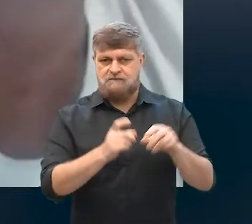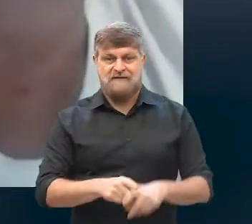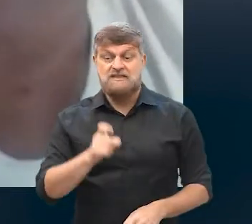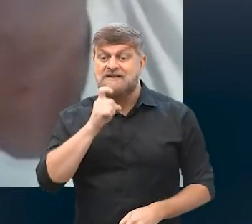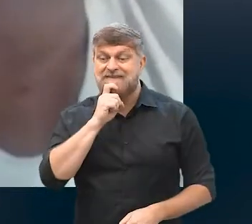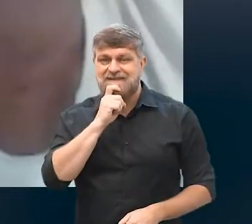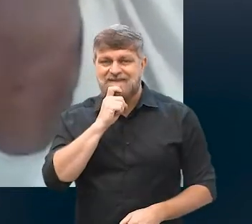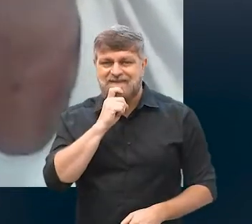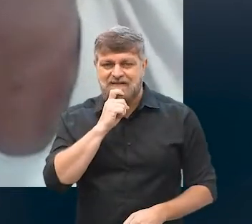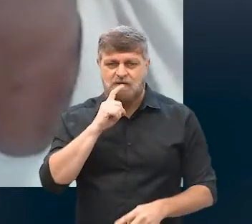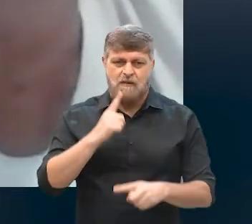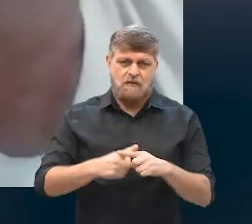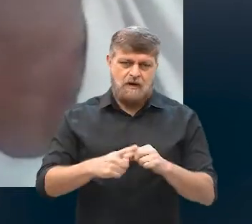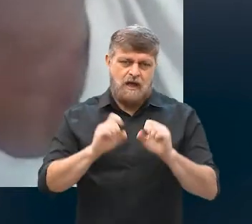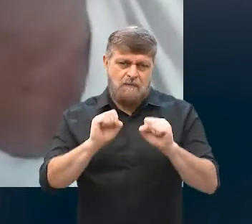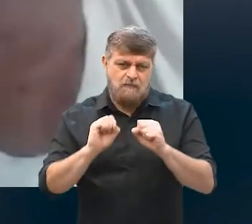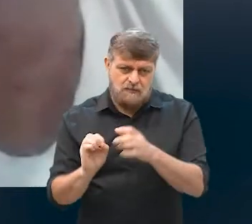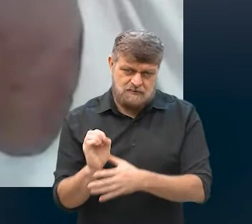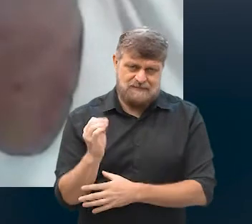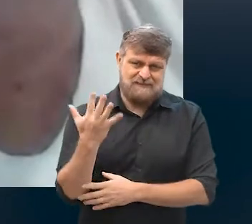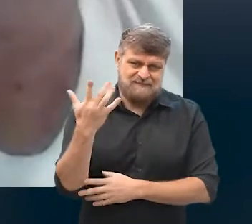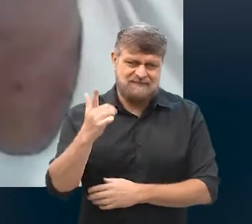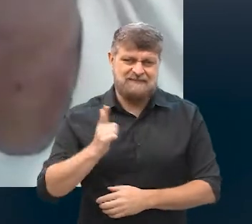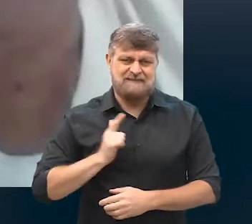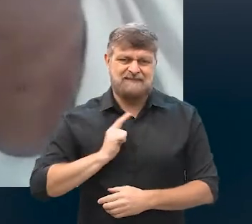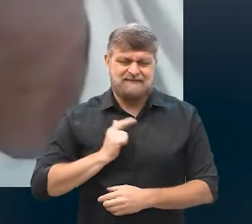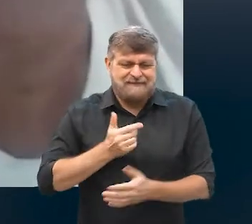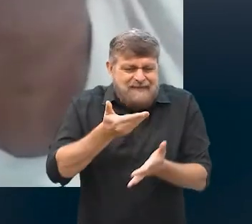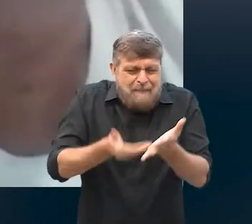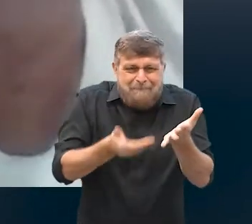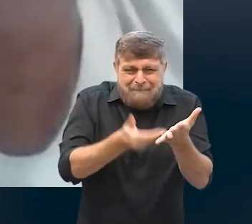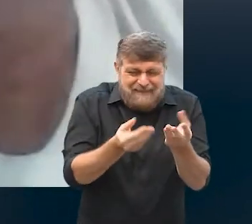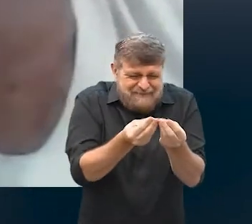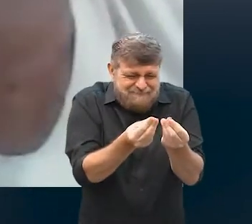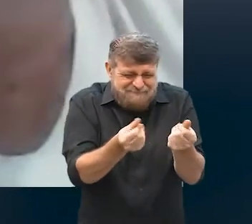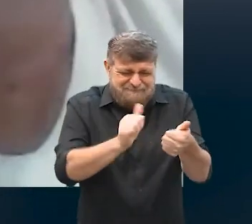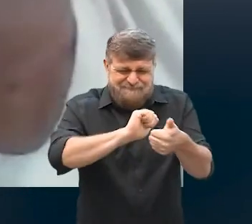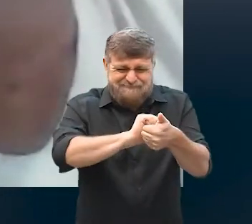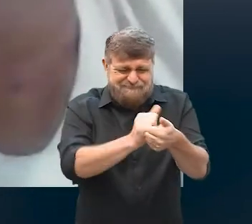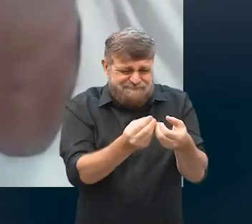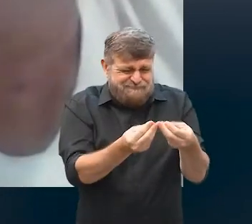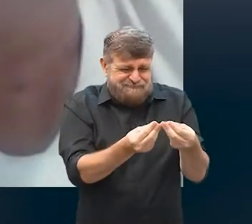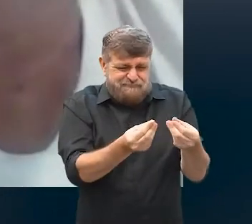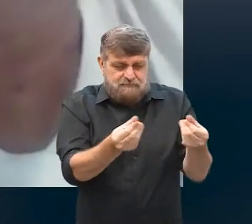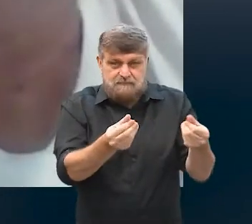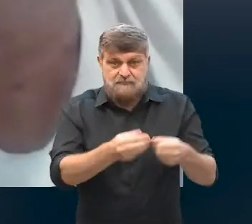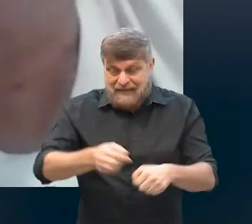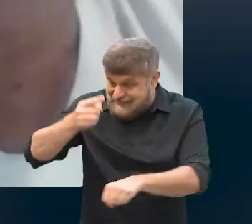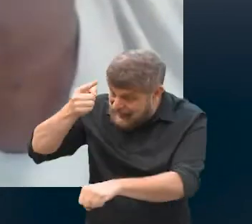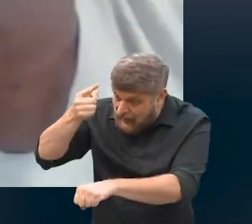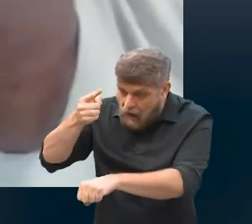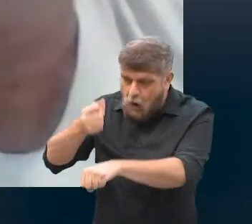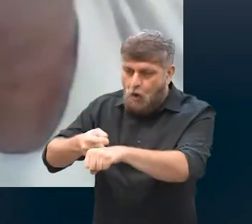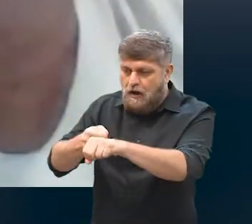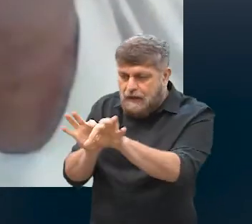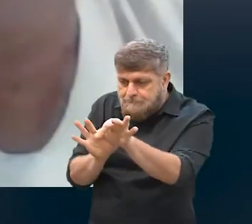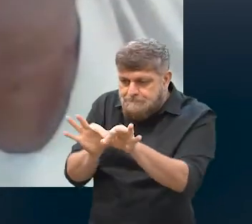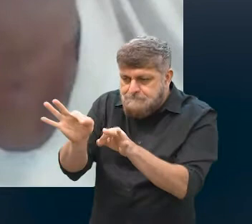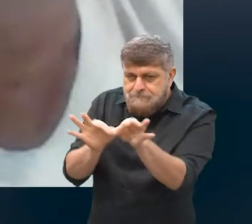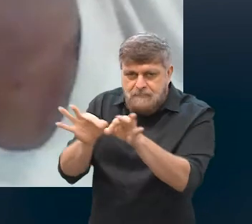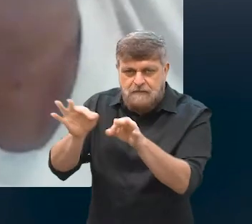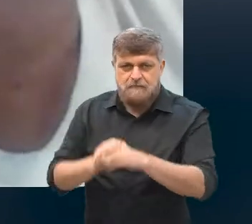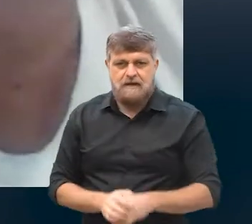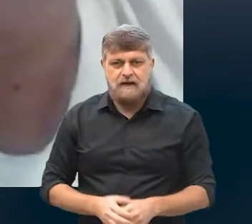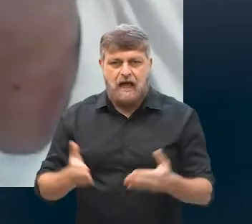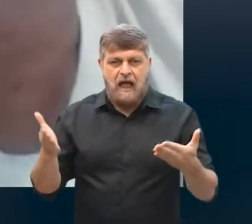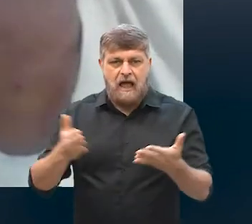congelado pode entrar nessa descongelamento durante o transporte. Então, é feito na hora. A gente faz